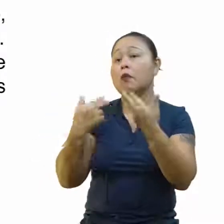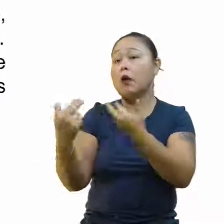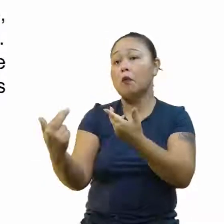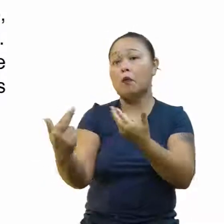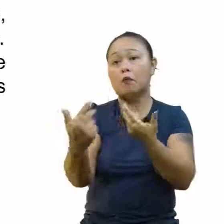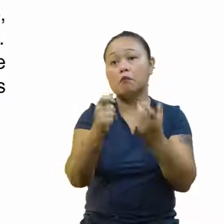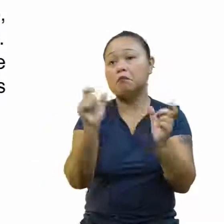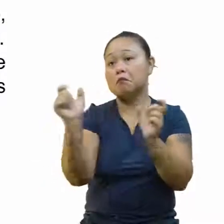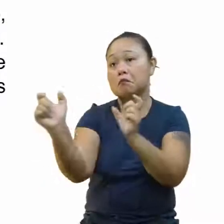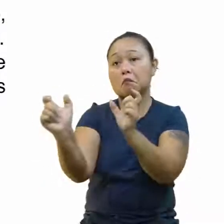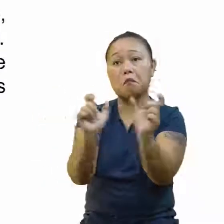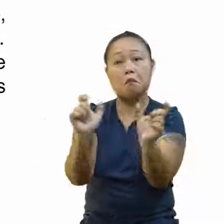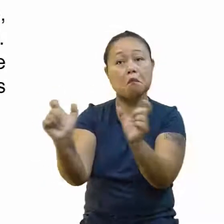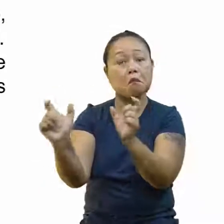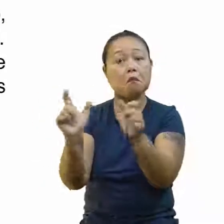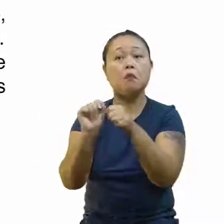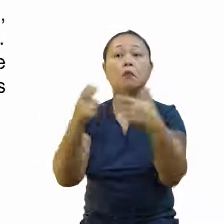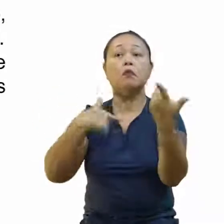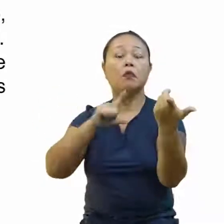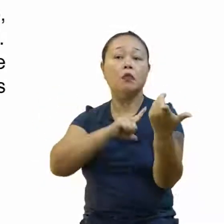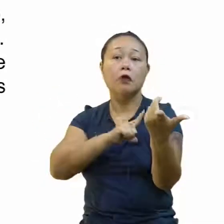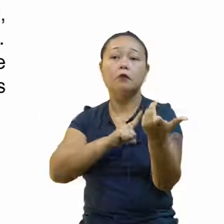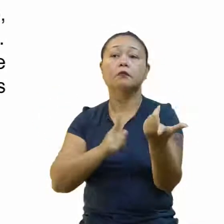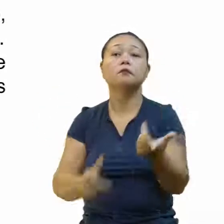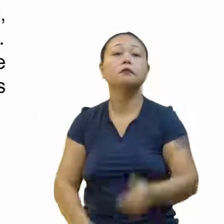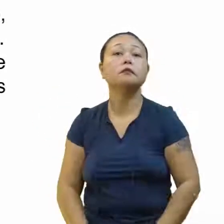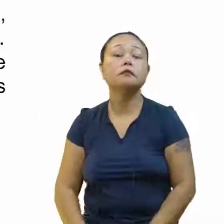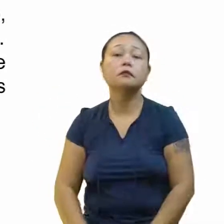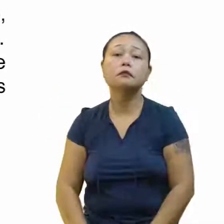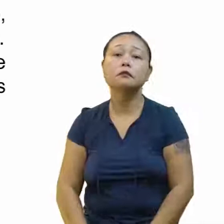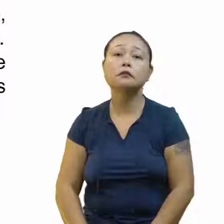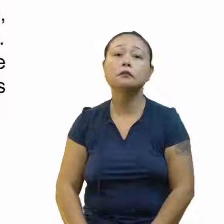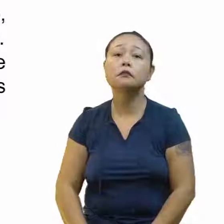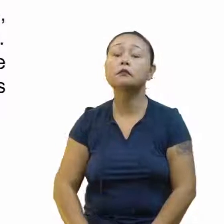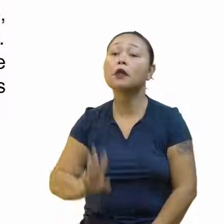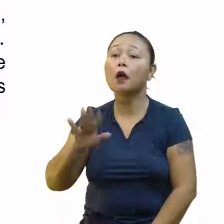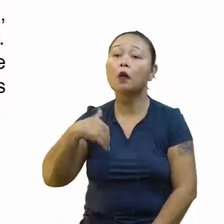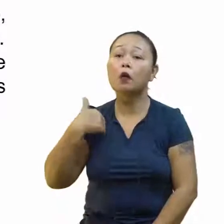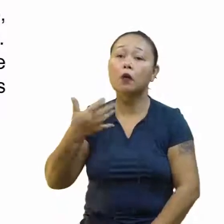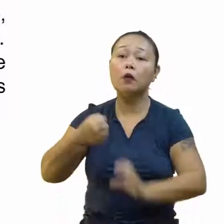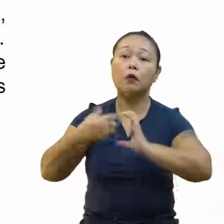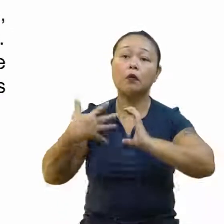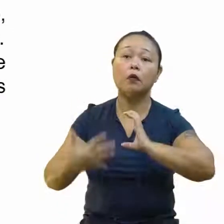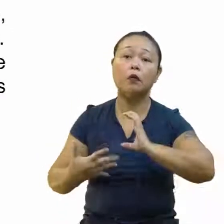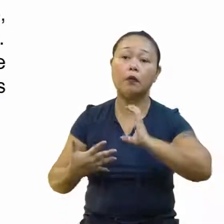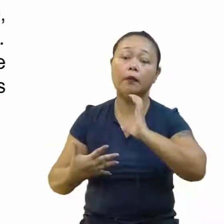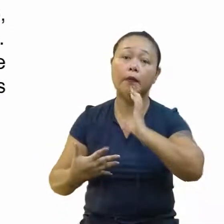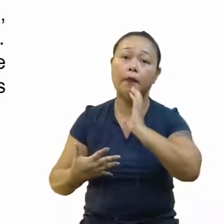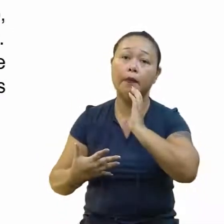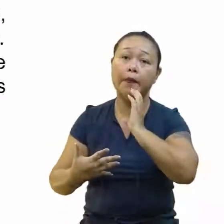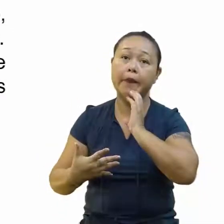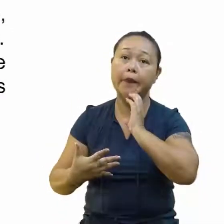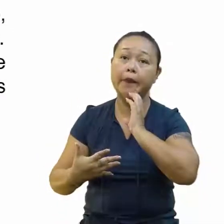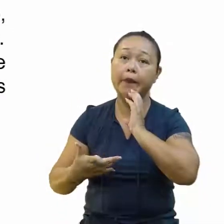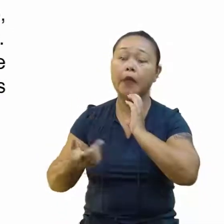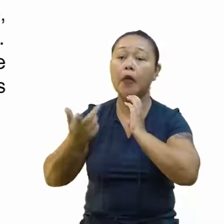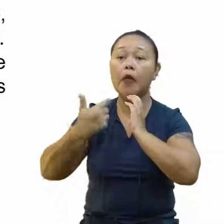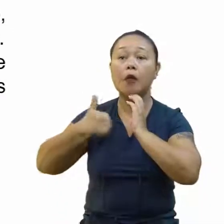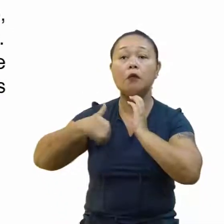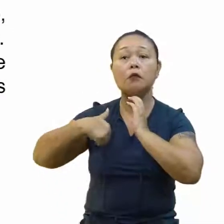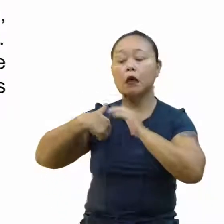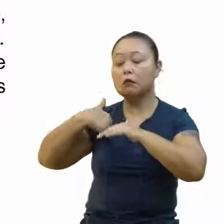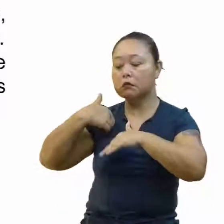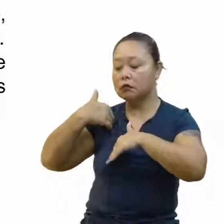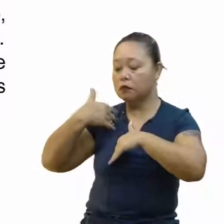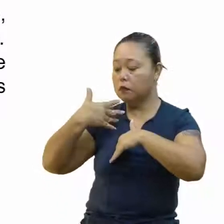coisa quando se fala de doenças crônico-degenerativas. Qual que é a outra característica? Ela é